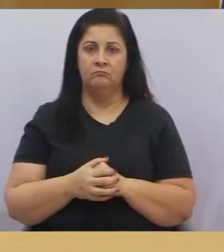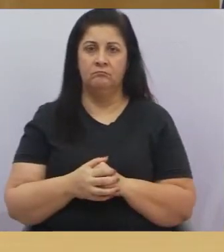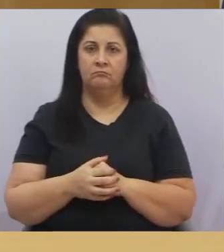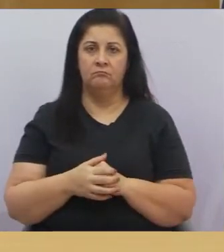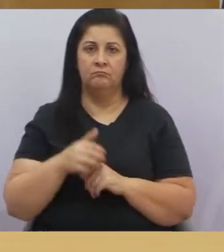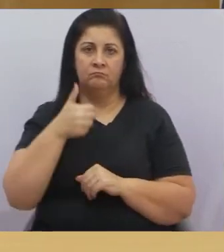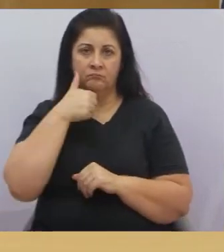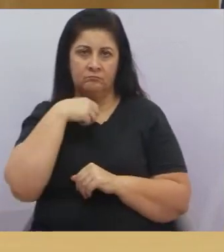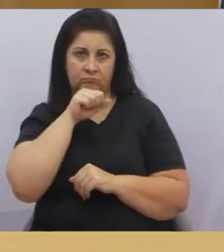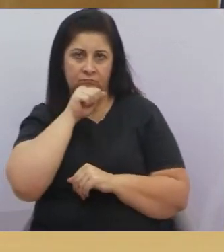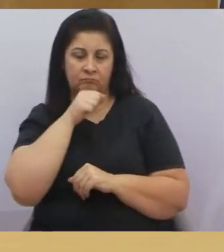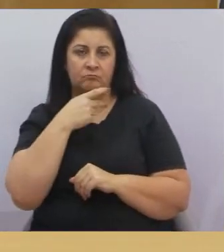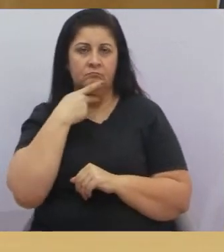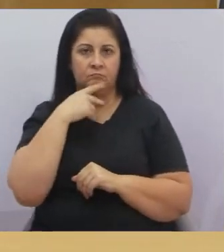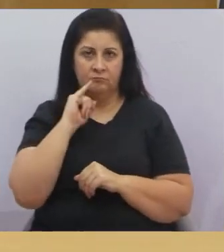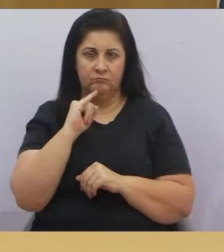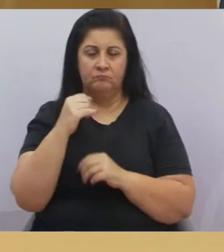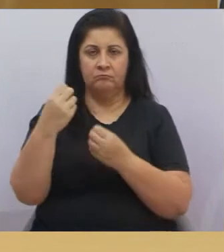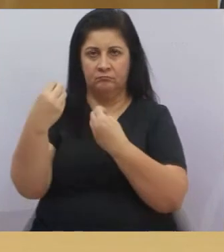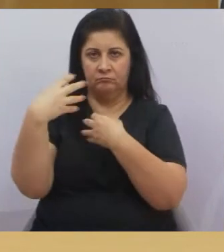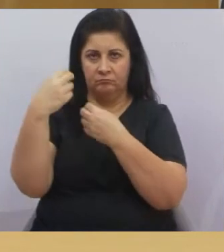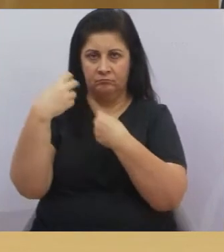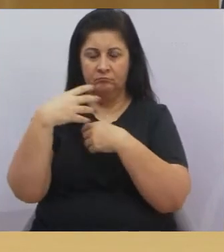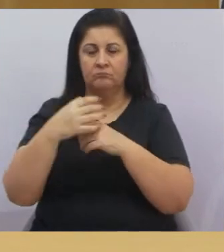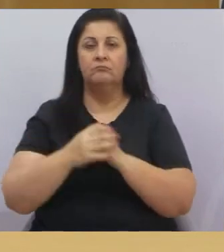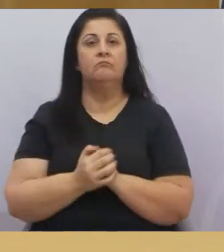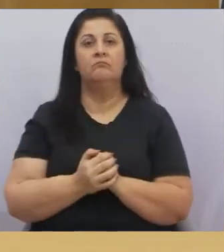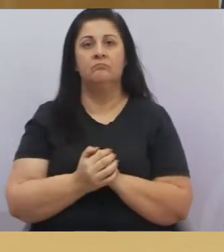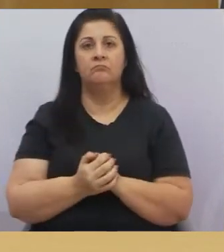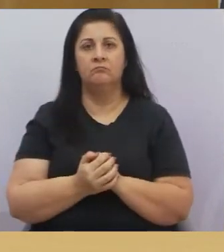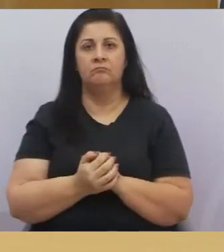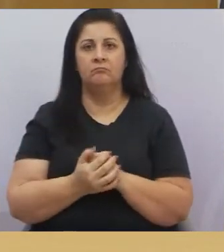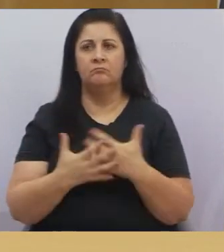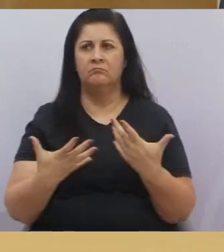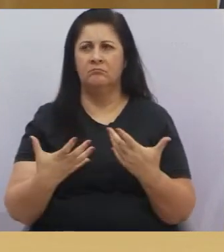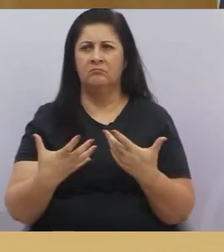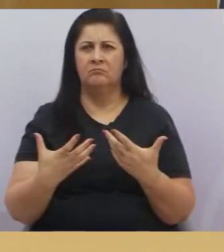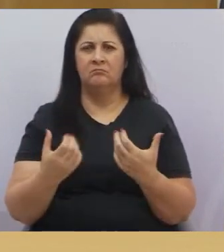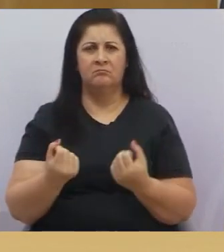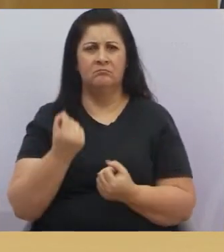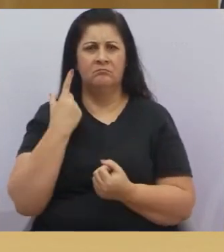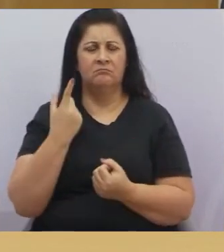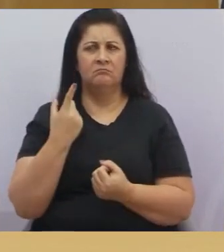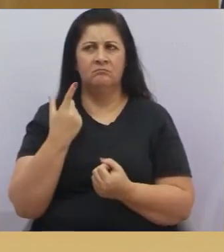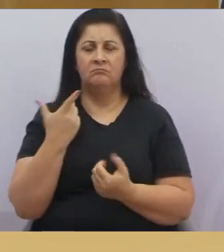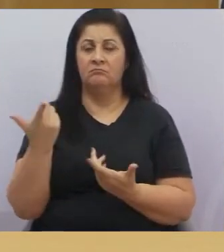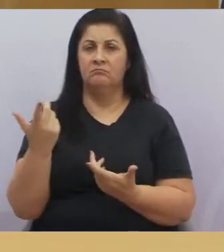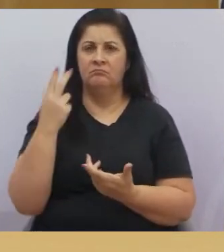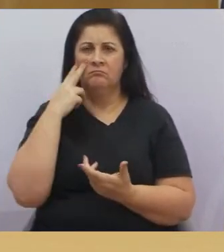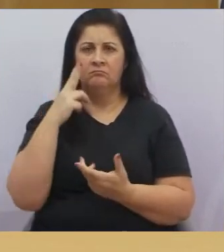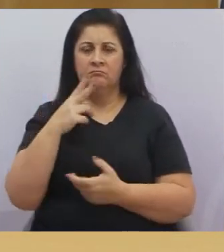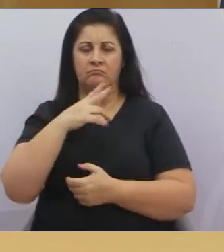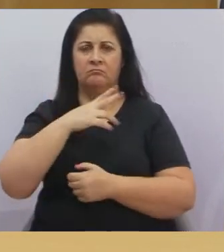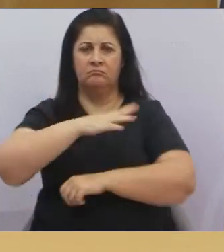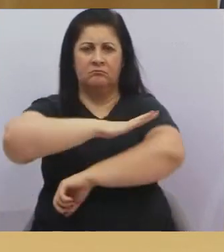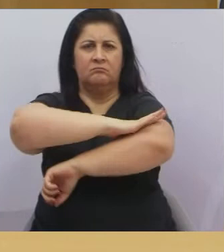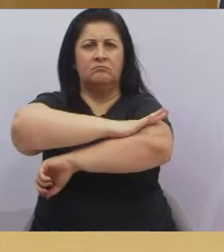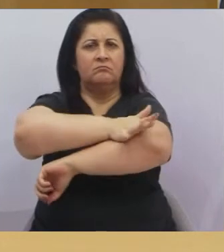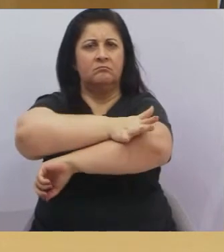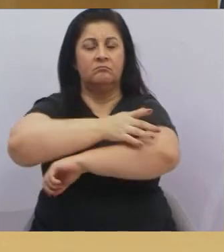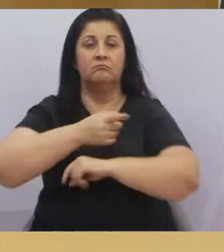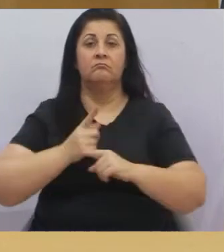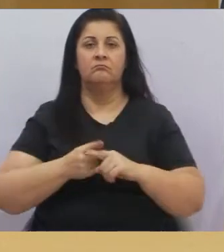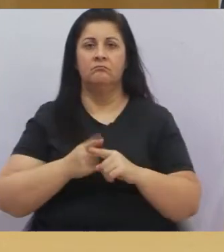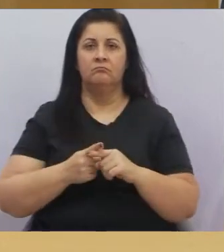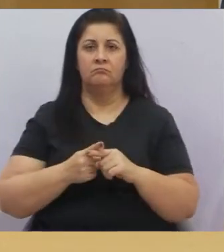pais, é muito estranho para mim, é muito estranho escutar essa palavra racismo, porque eu não fui criada dessa forma. Eu fui